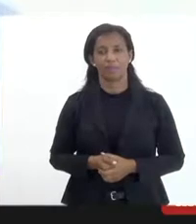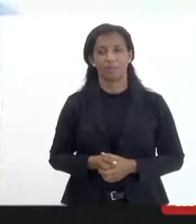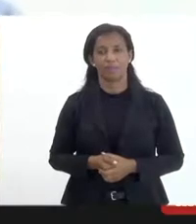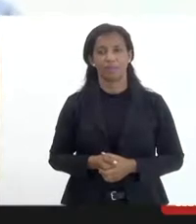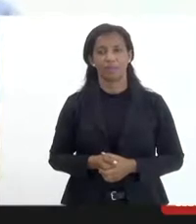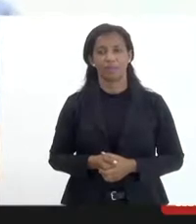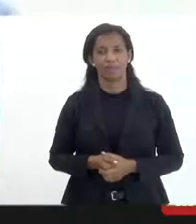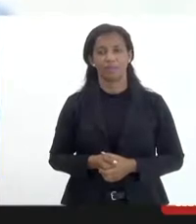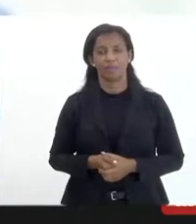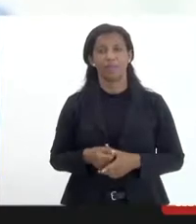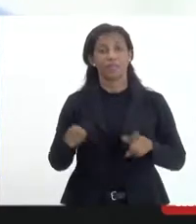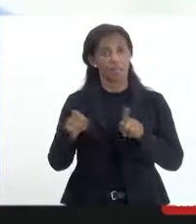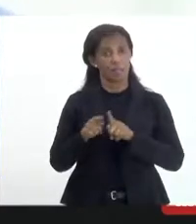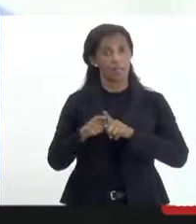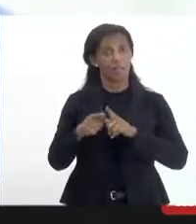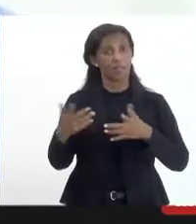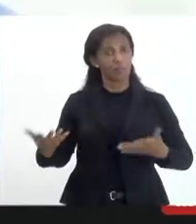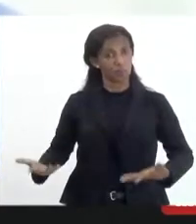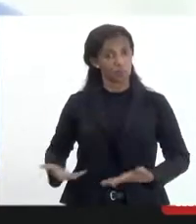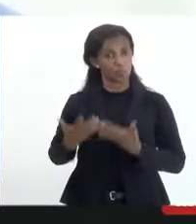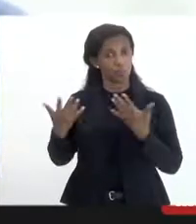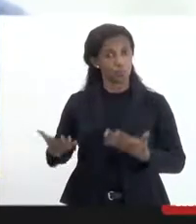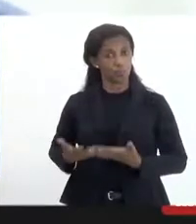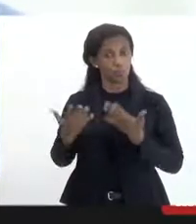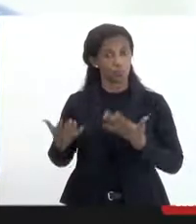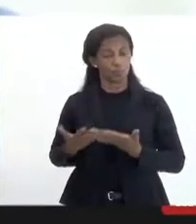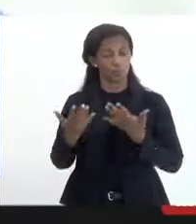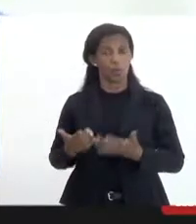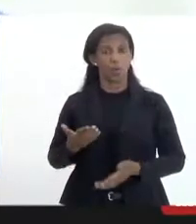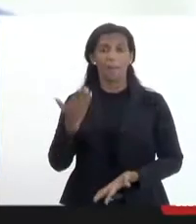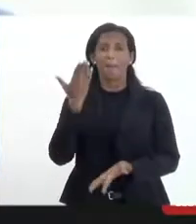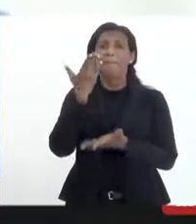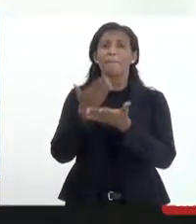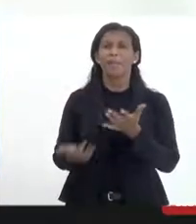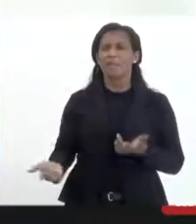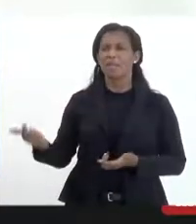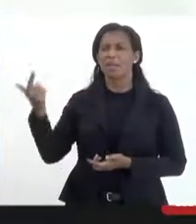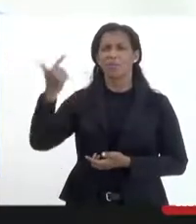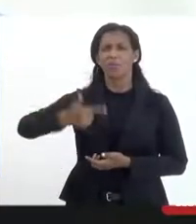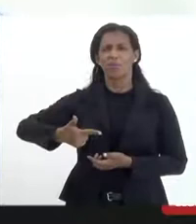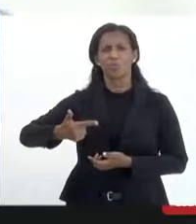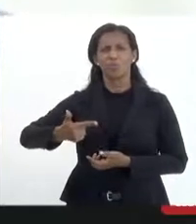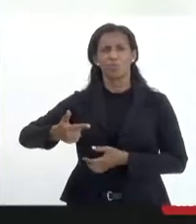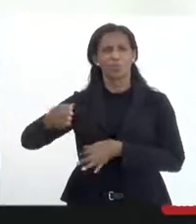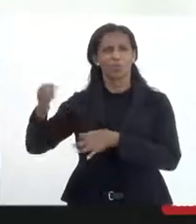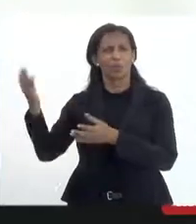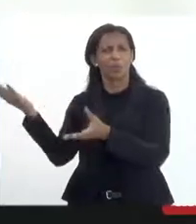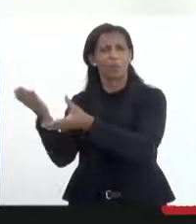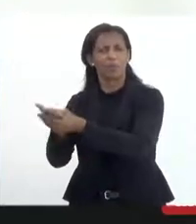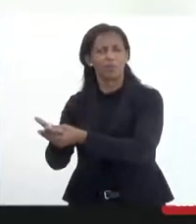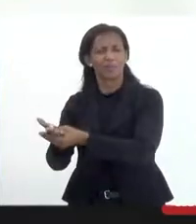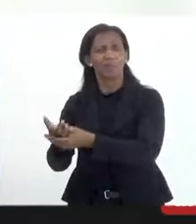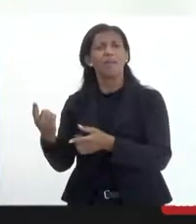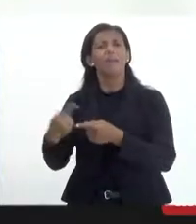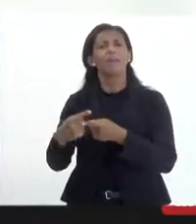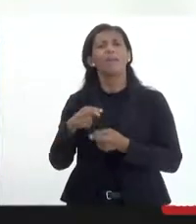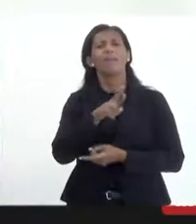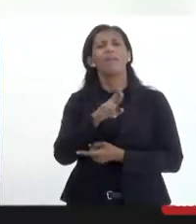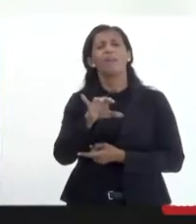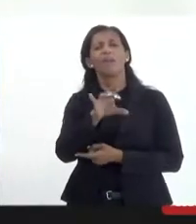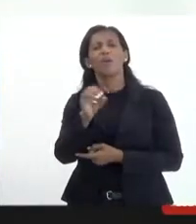E até o que nos motivou. Perdeu em segunda instância, por que ficar recorrendo?